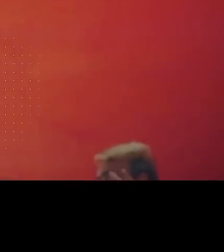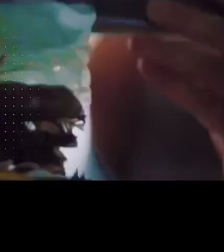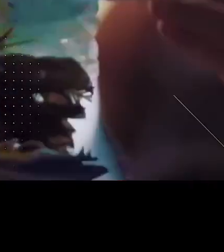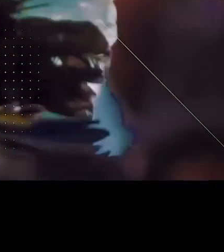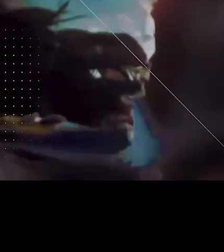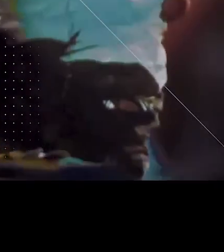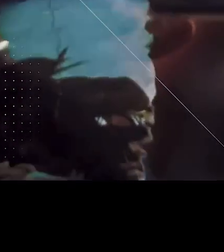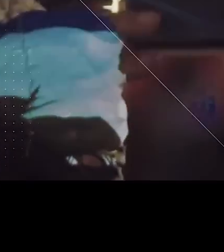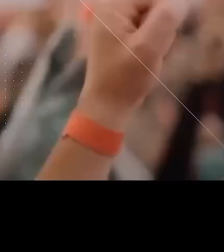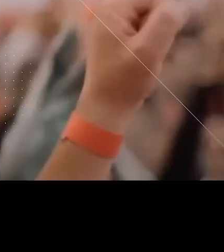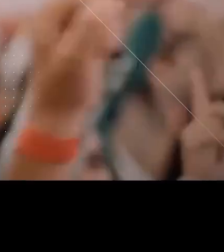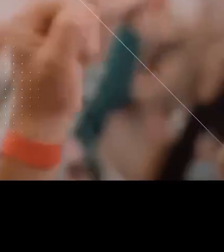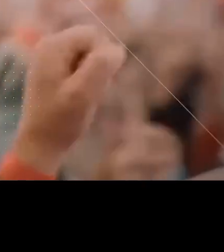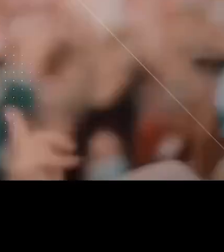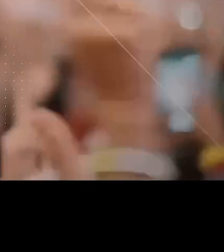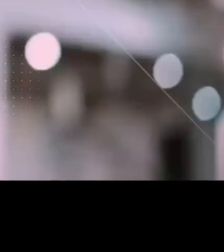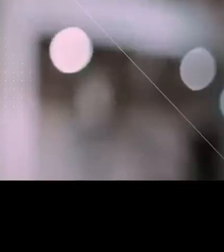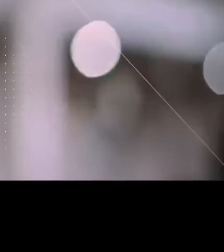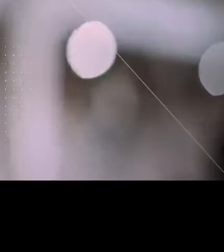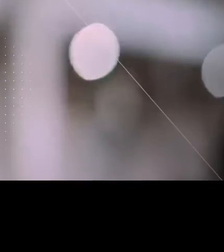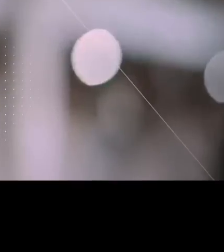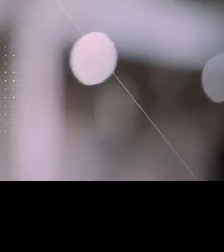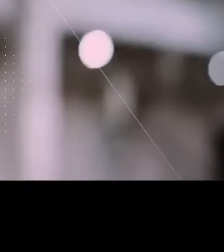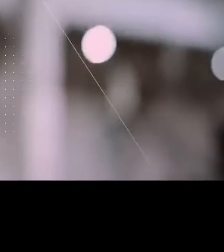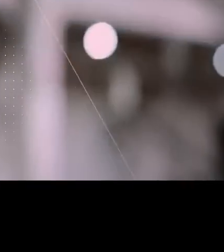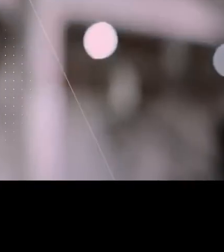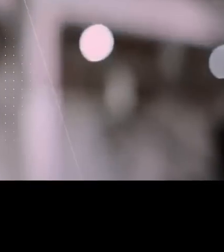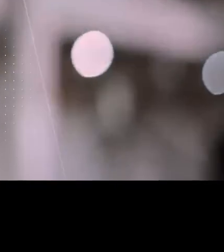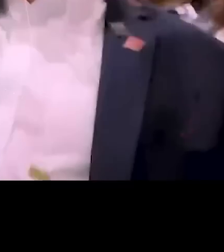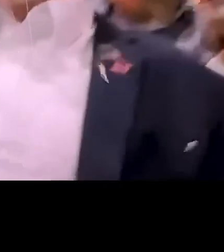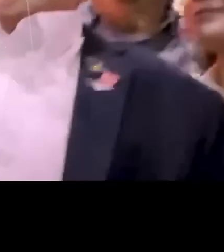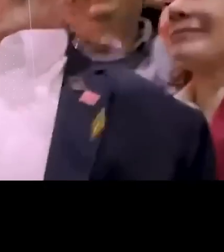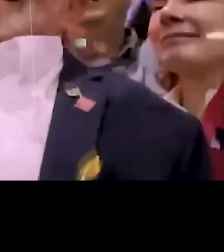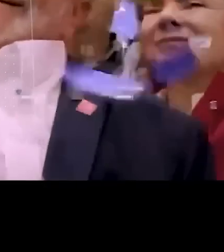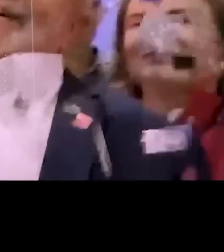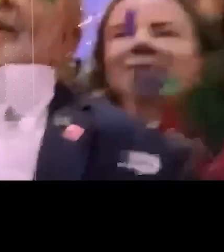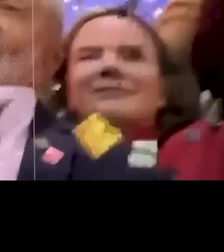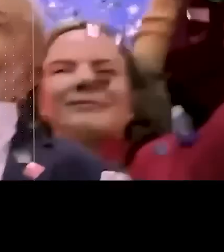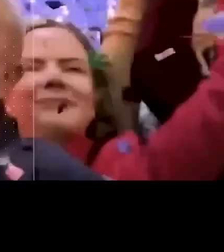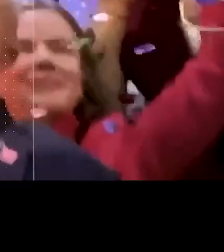sem deixar de transmitir a esperança.